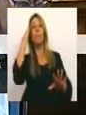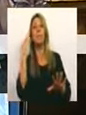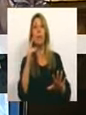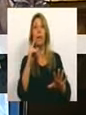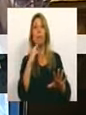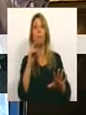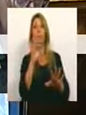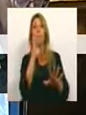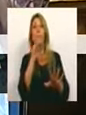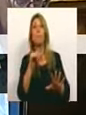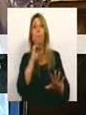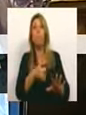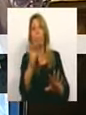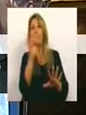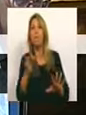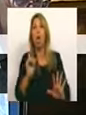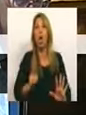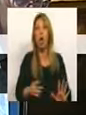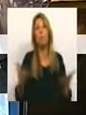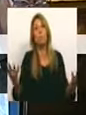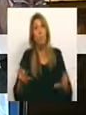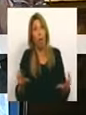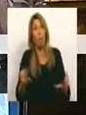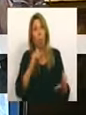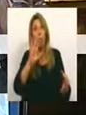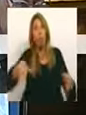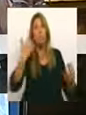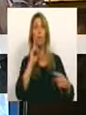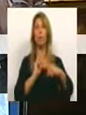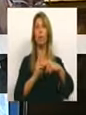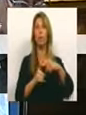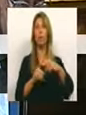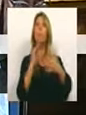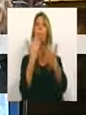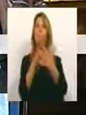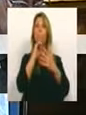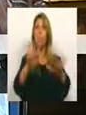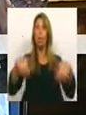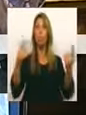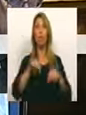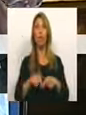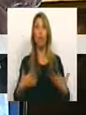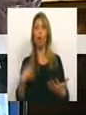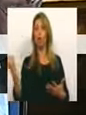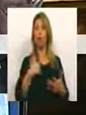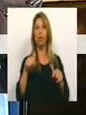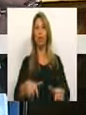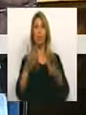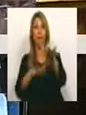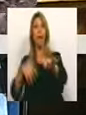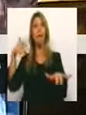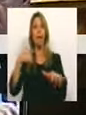porque, de facto, é vantajoso e se calhar até permitiu que estivéssemos hoje aqui nesta Câmara a